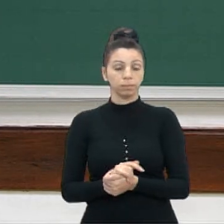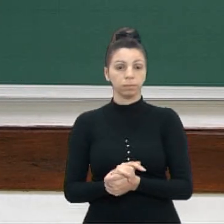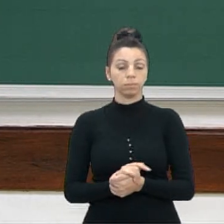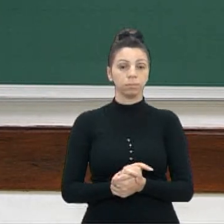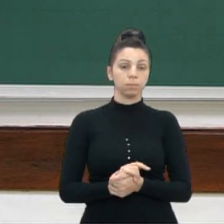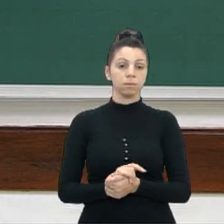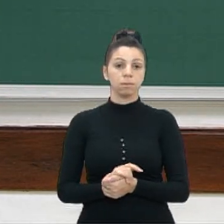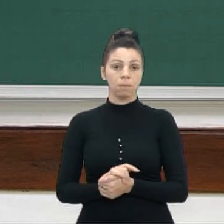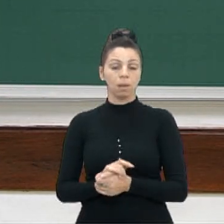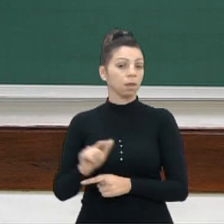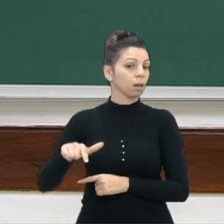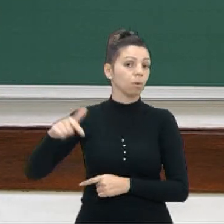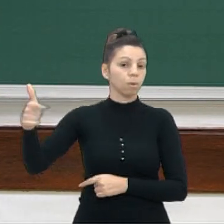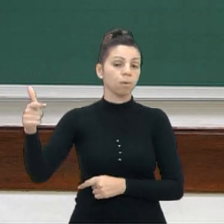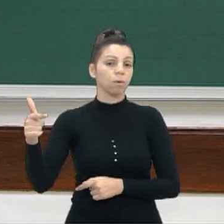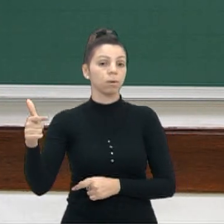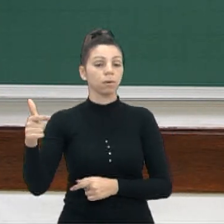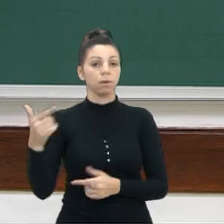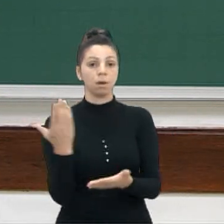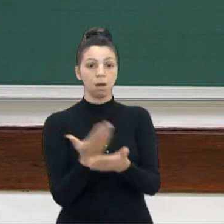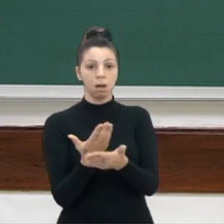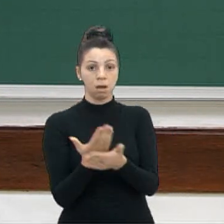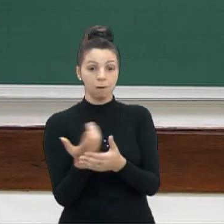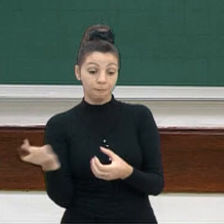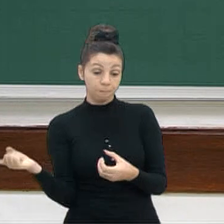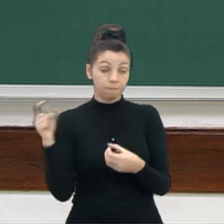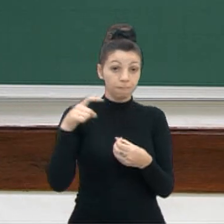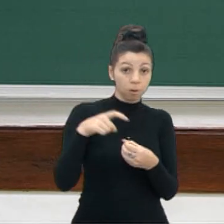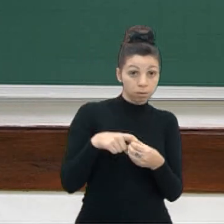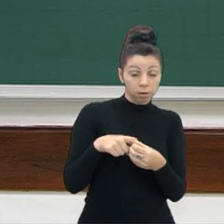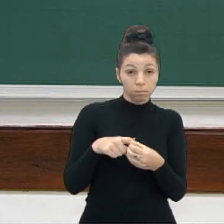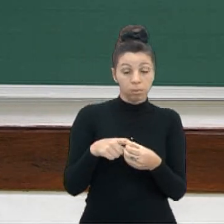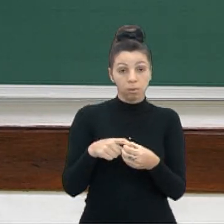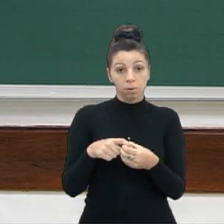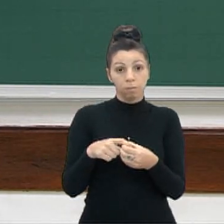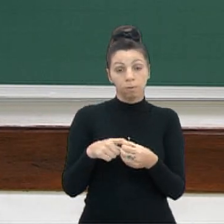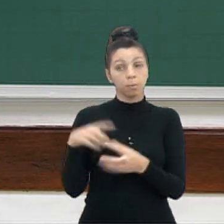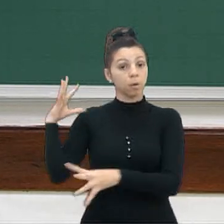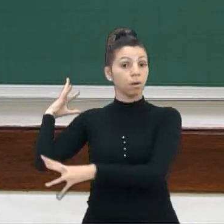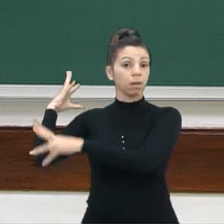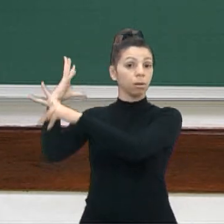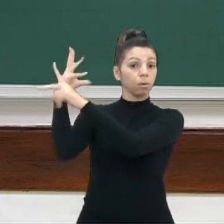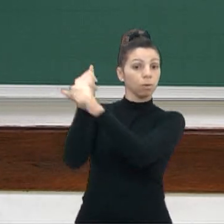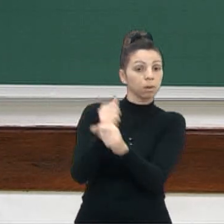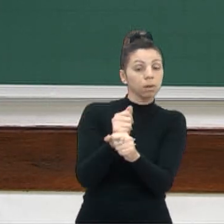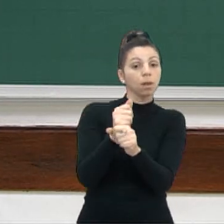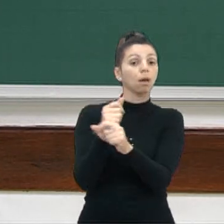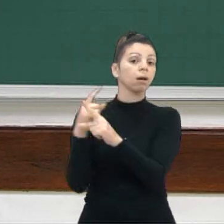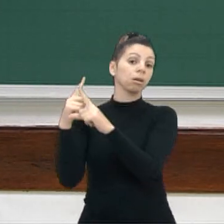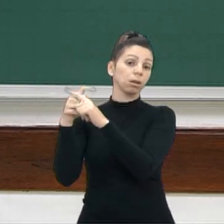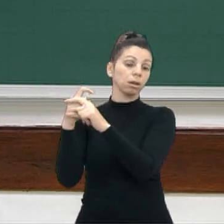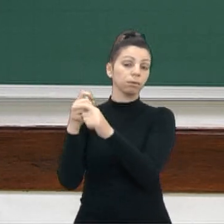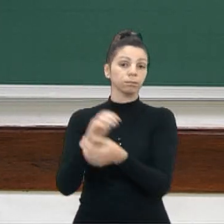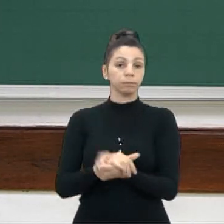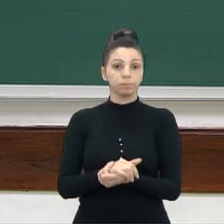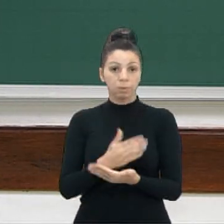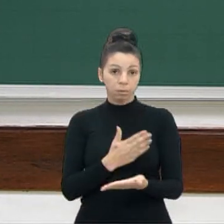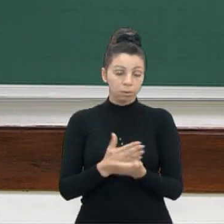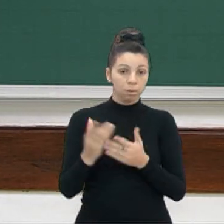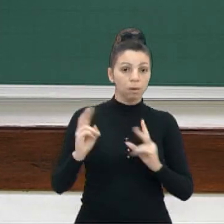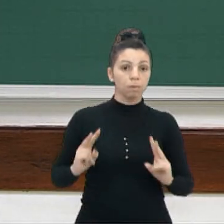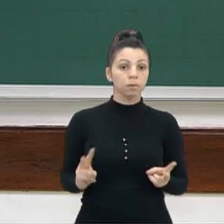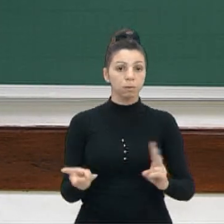polinômios. Na próxima aula, nós vamos voltar, nós vamos rever essa questão dos polinômios e a partir daí nós vamos